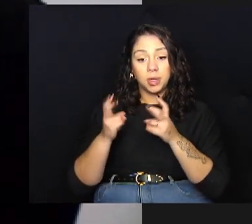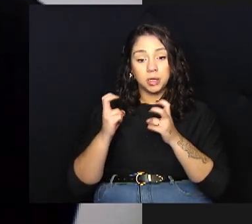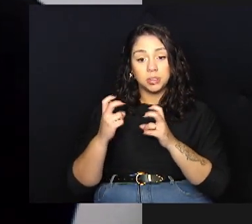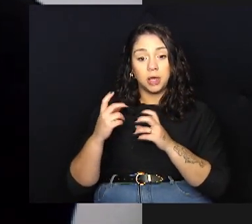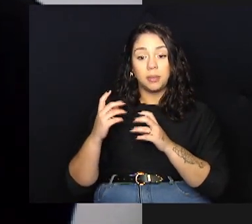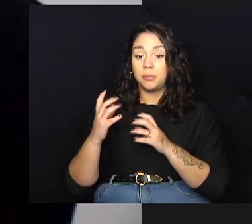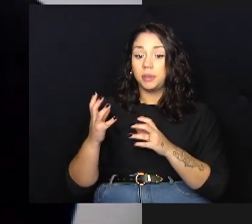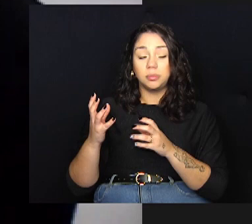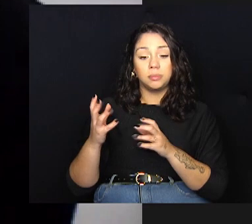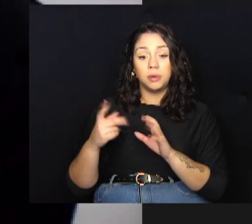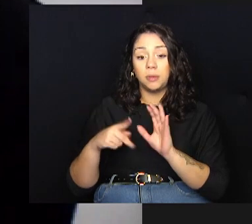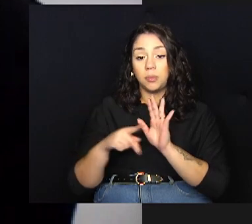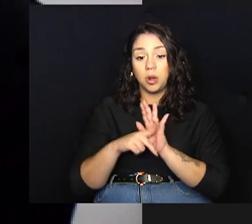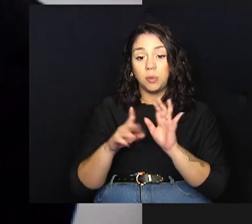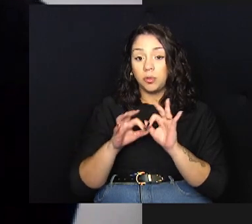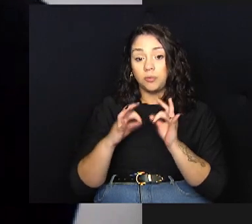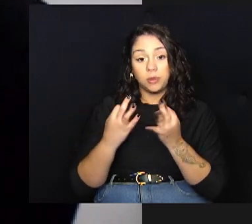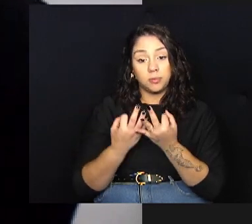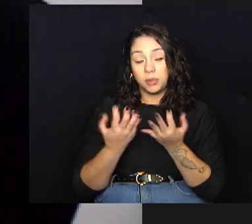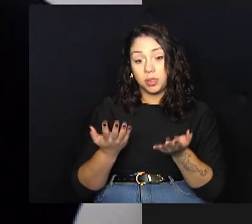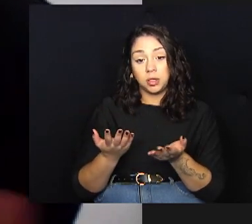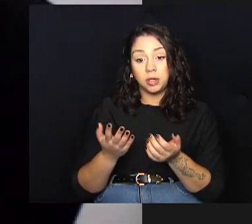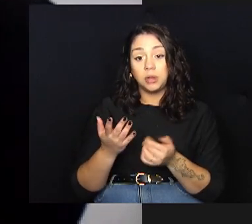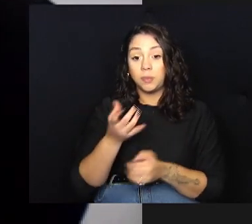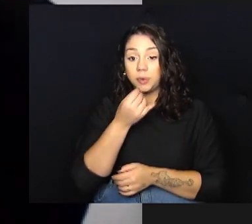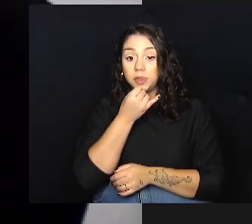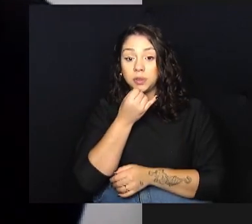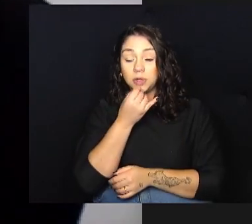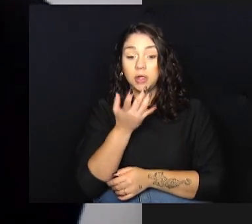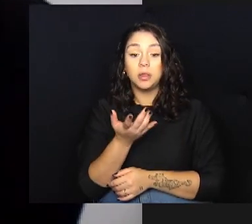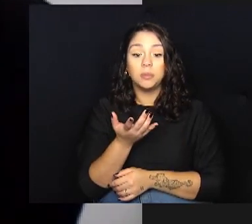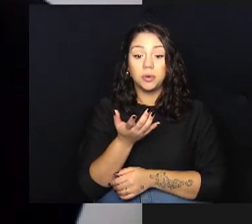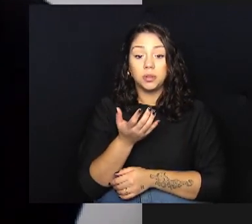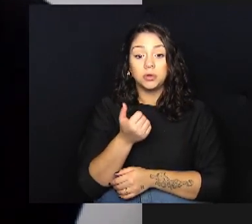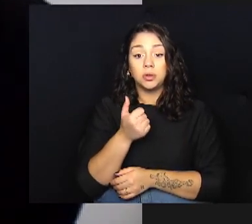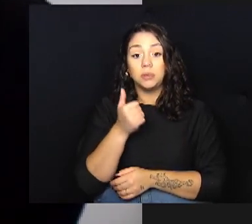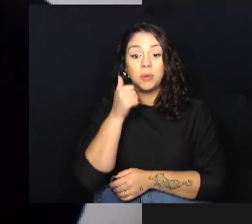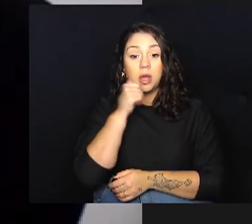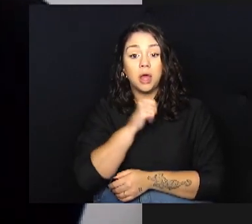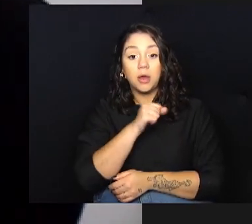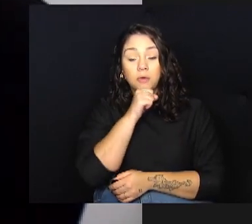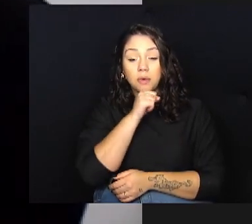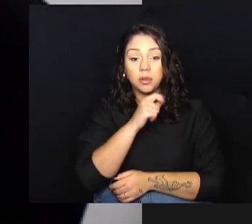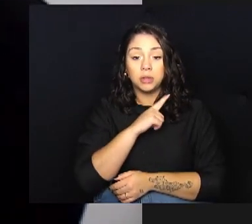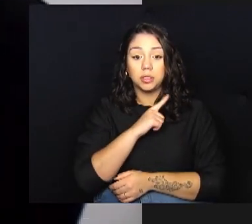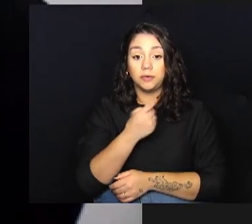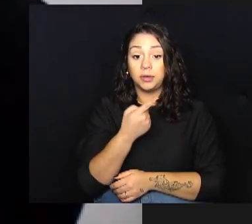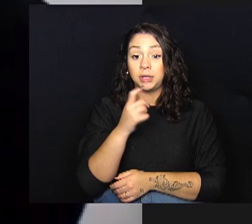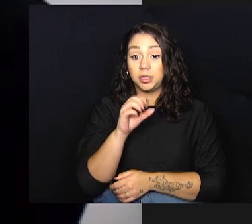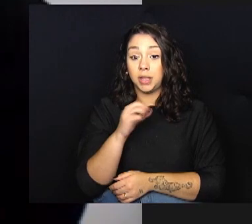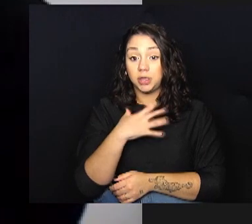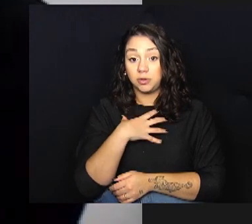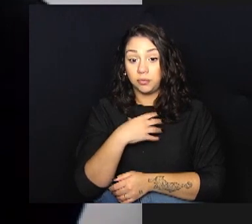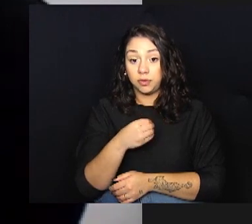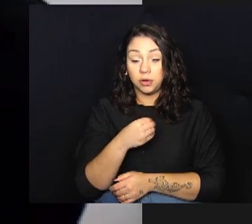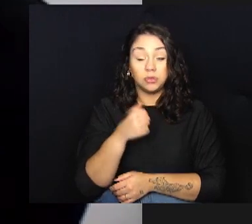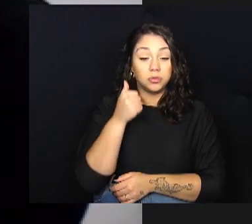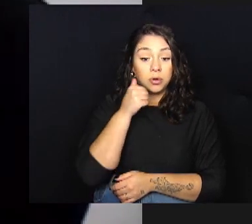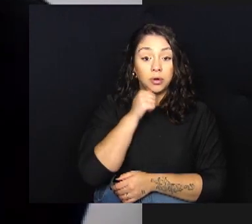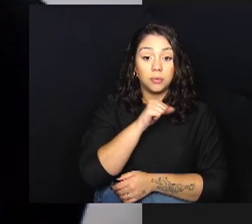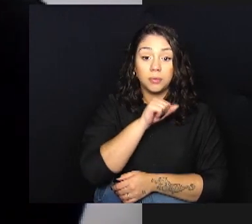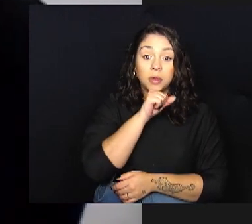das nossas próprias famílias né então por exemplo as nossas avós tiveram 10 12 filhos as nossas mães